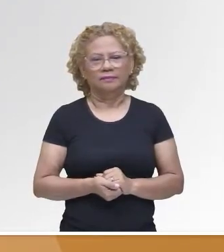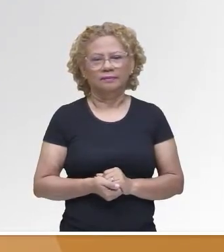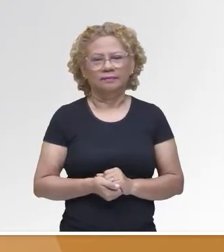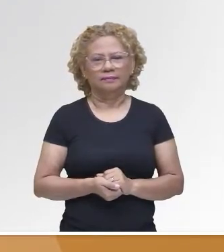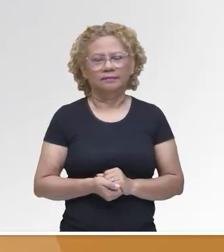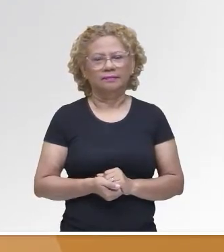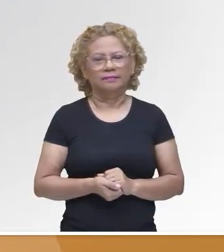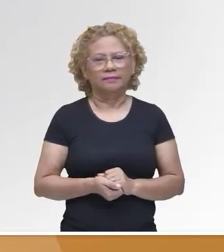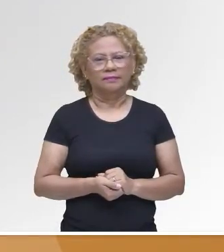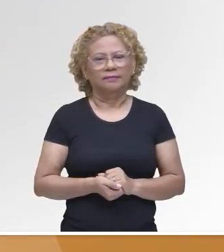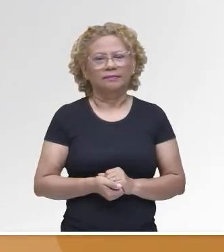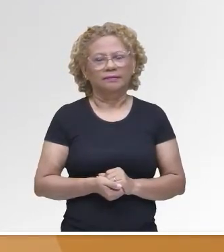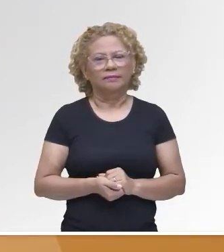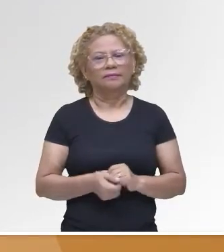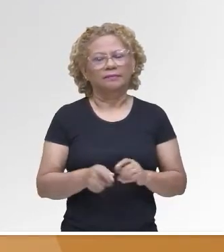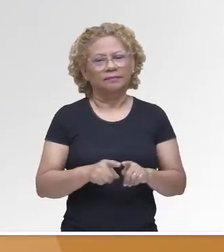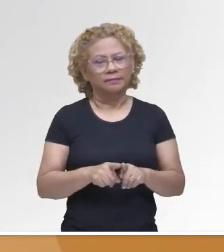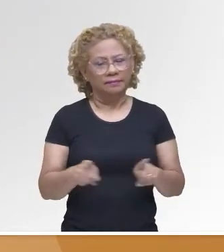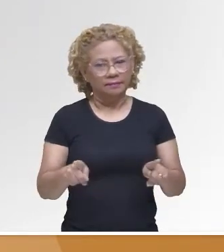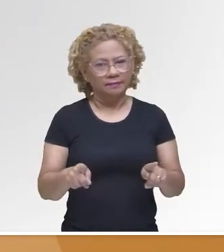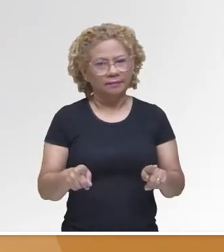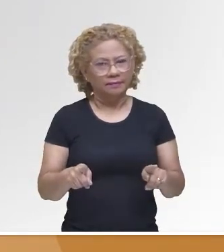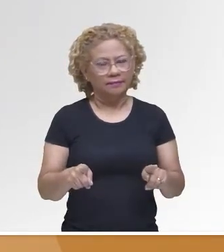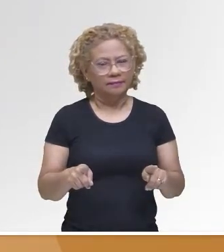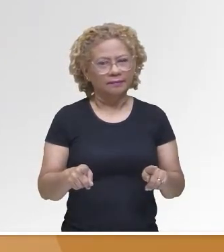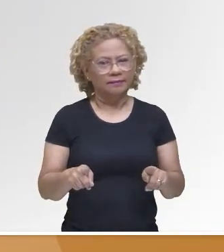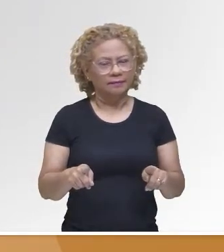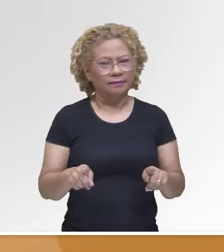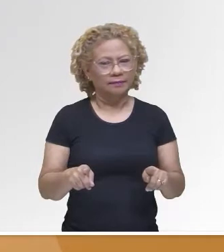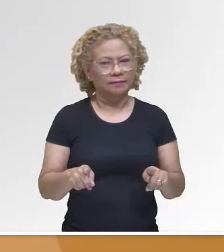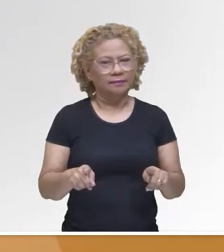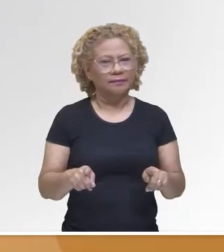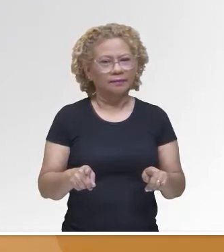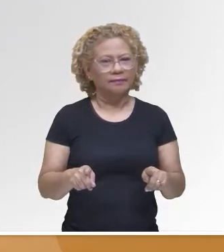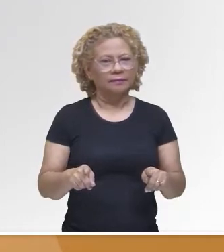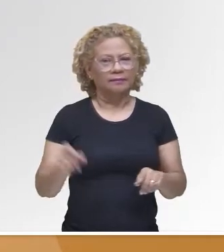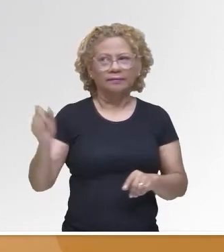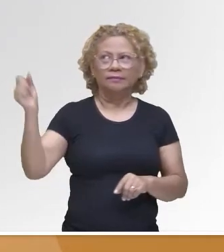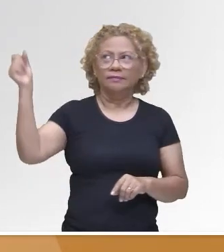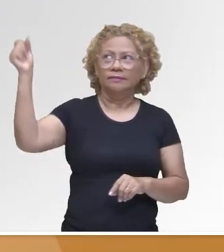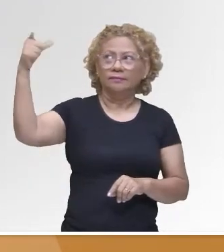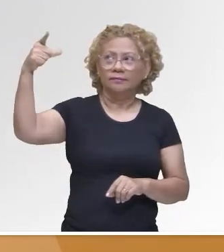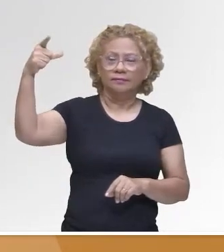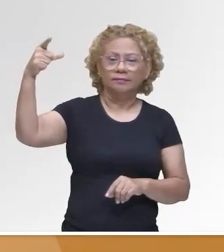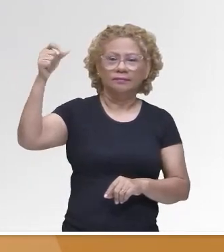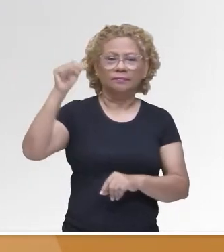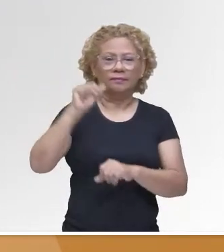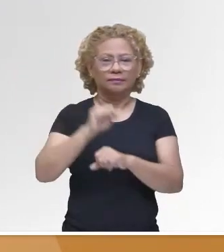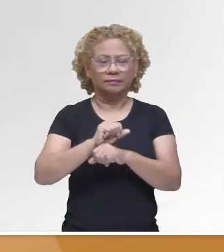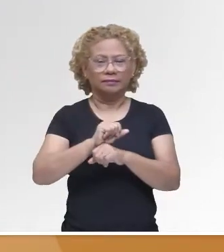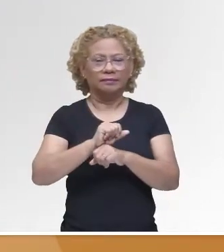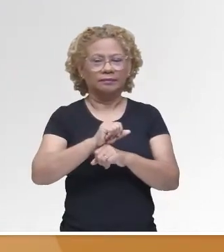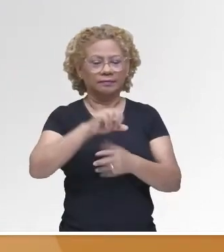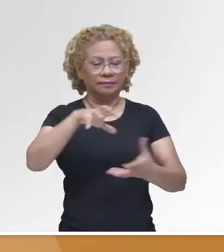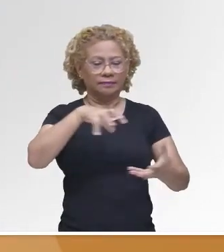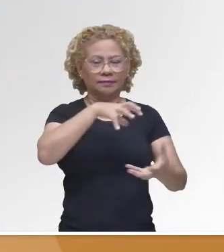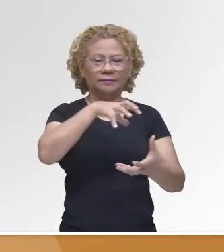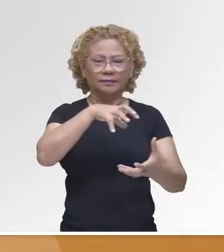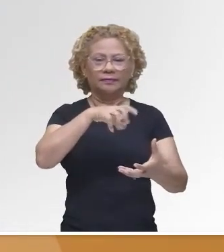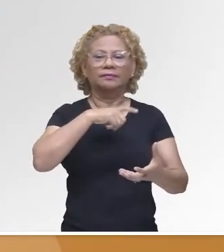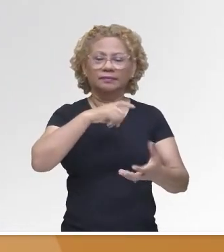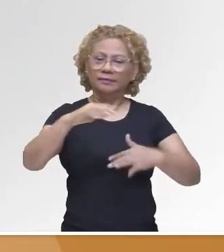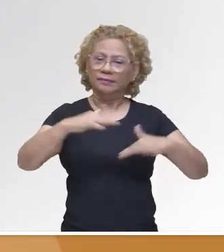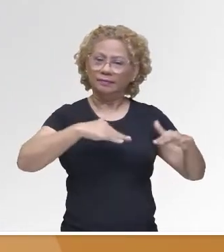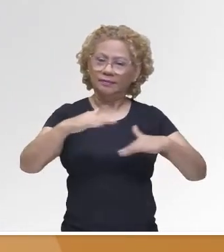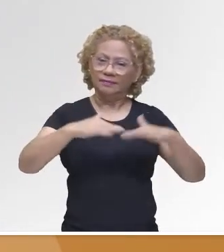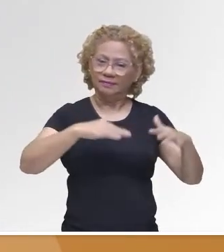Terra que está fazendo o movimento, né? O Sol é que está parado. E depois descobriu até o sistema